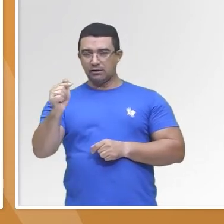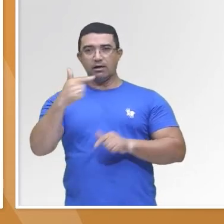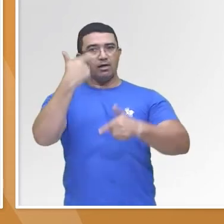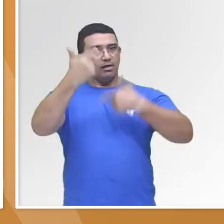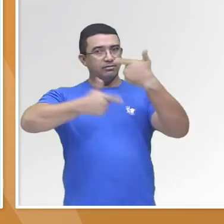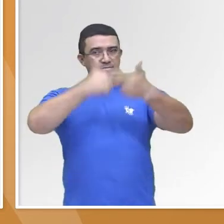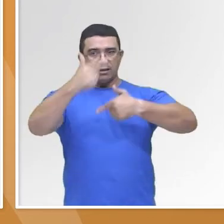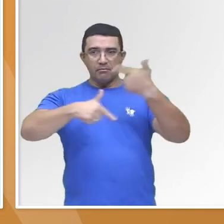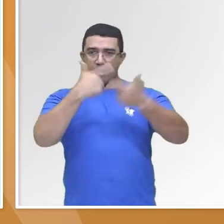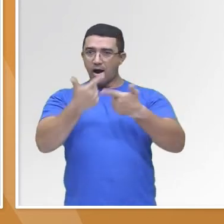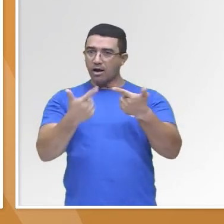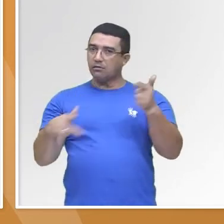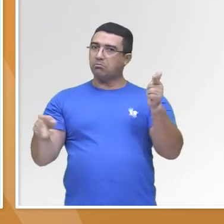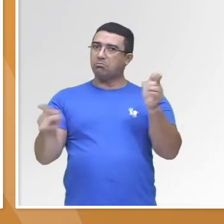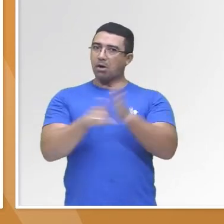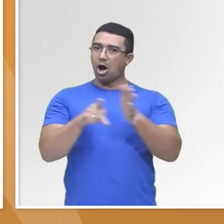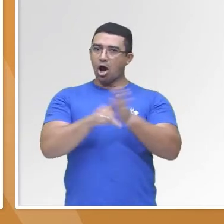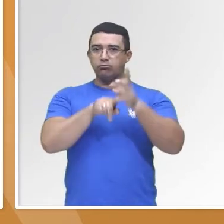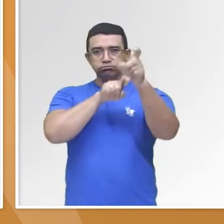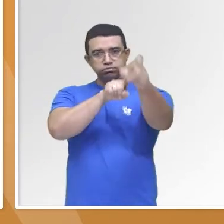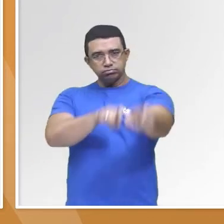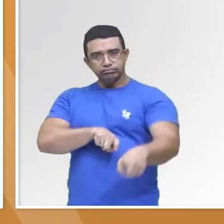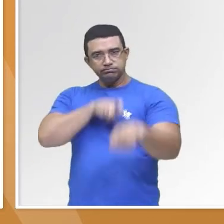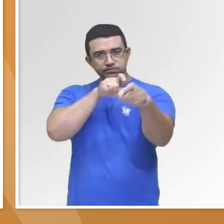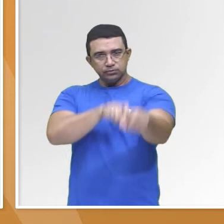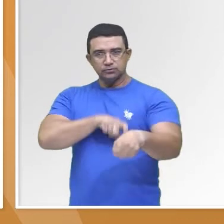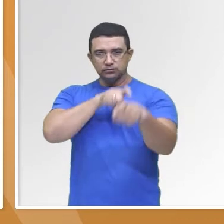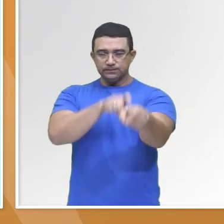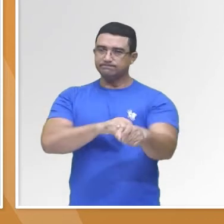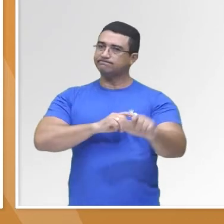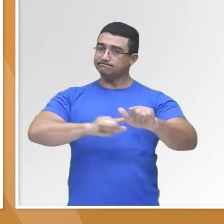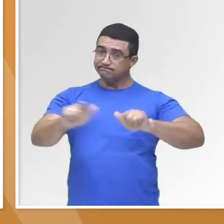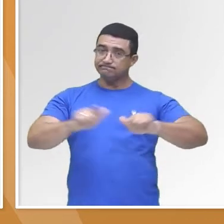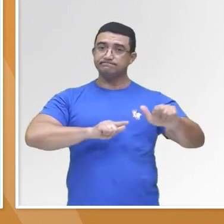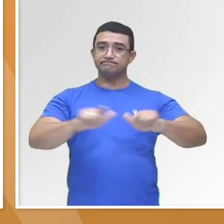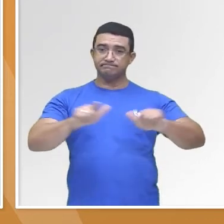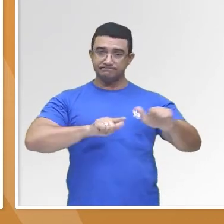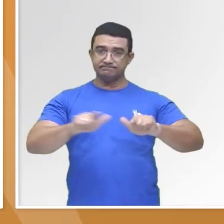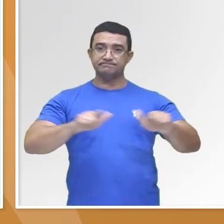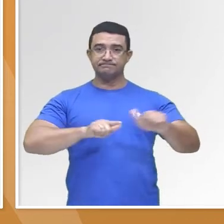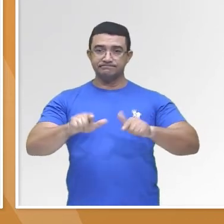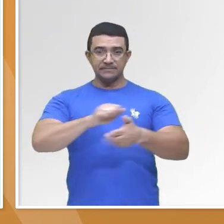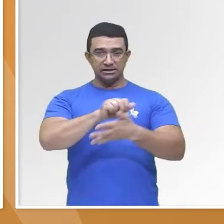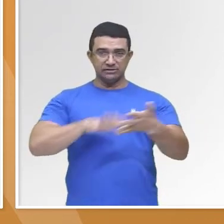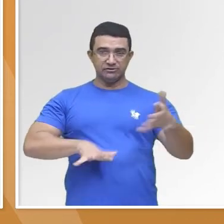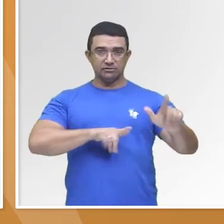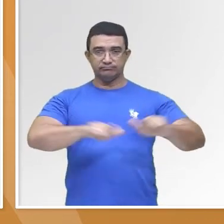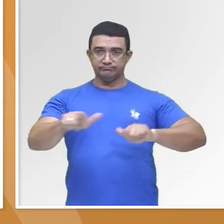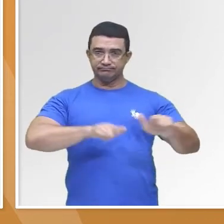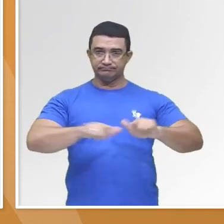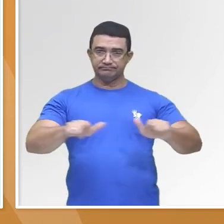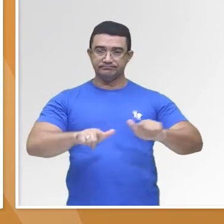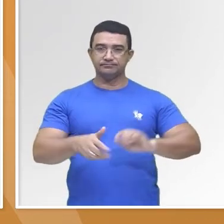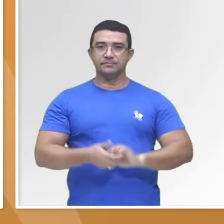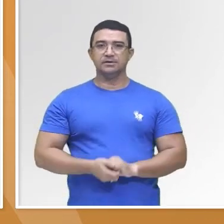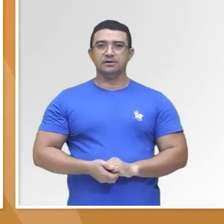36,7 faz parte, né, trabalha aí nas atividades agropecuárias,